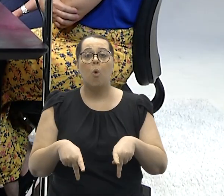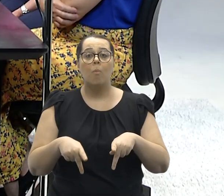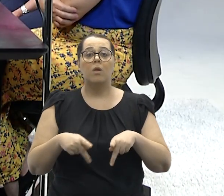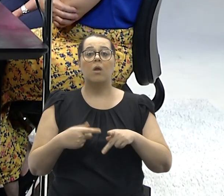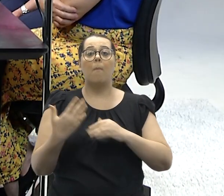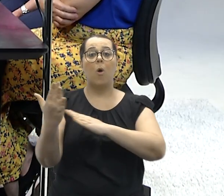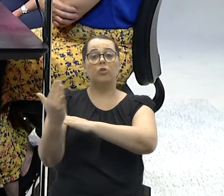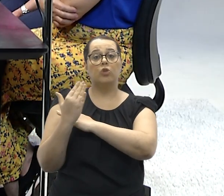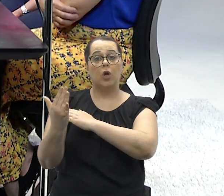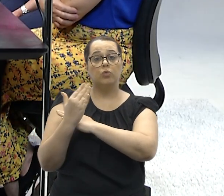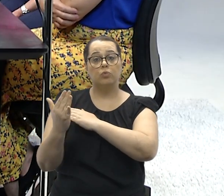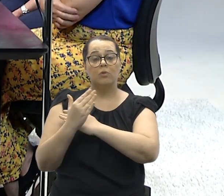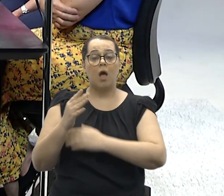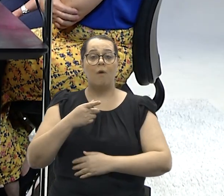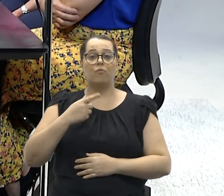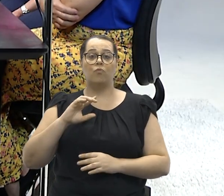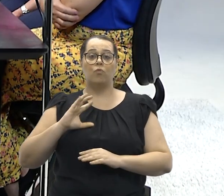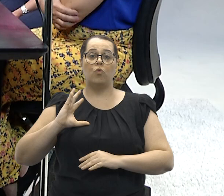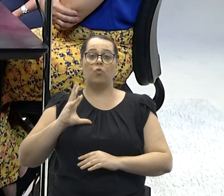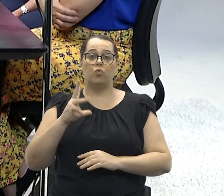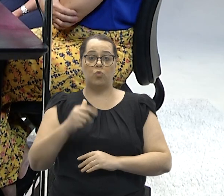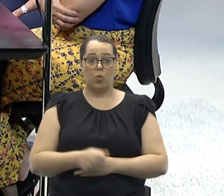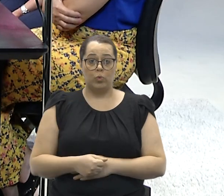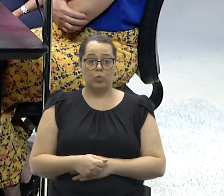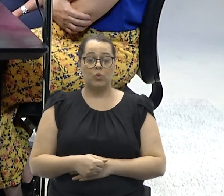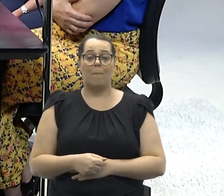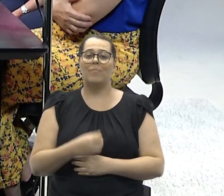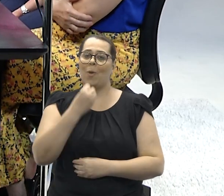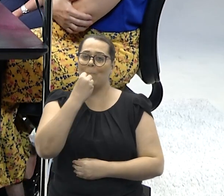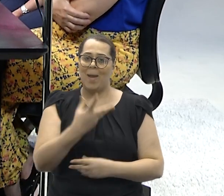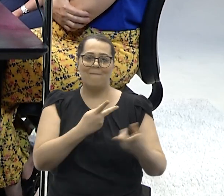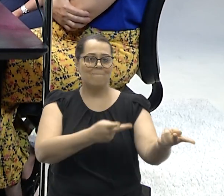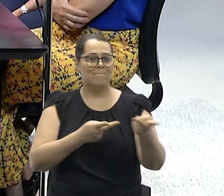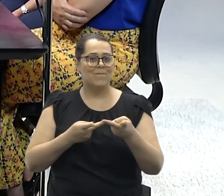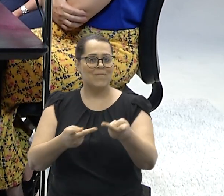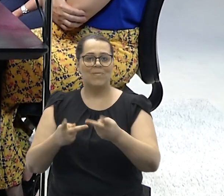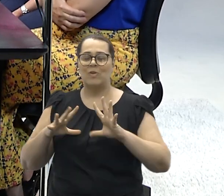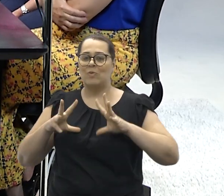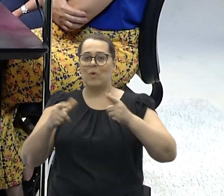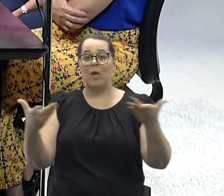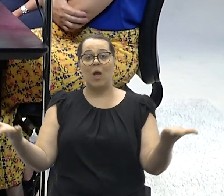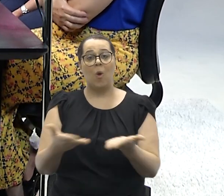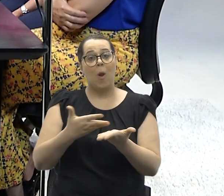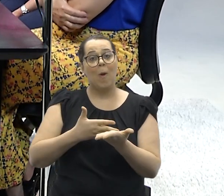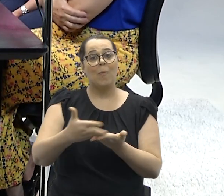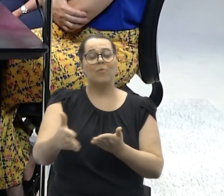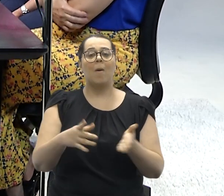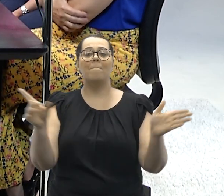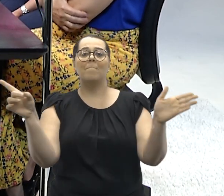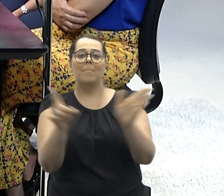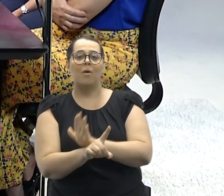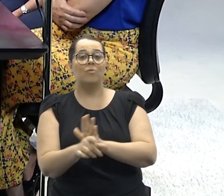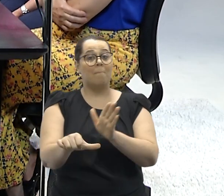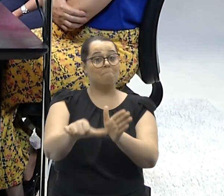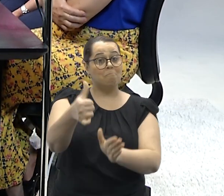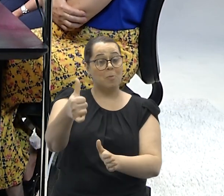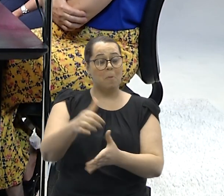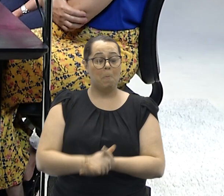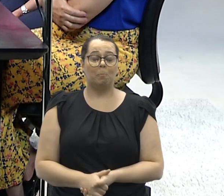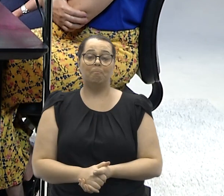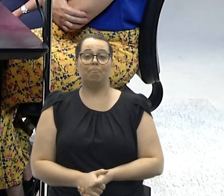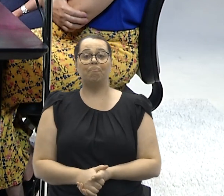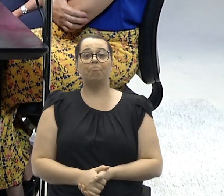pode nos ajudar. Então, sejam muito bem-vindas, né? E a gente já quer começar fazendo a primeira questão, né?